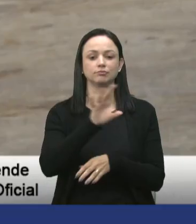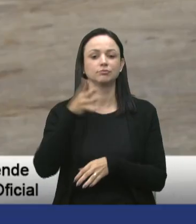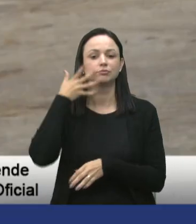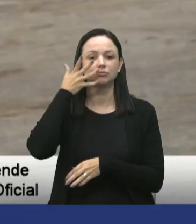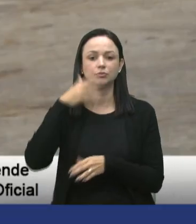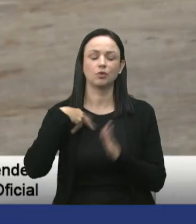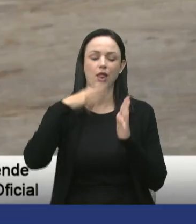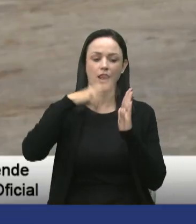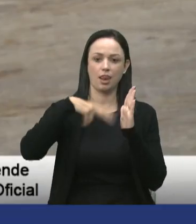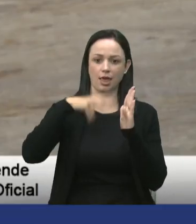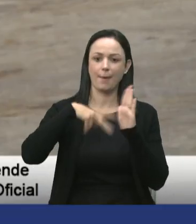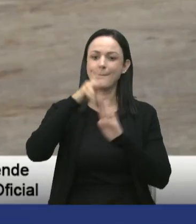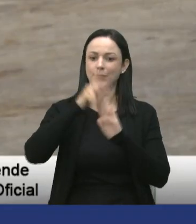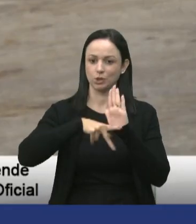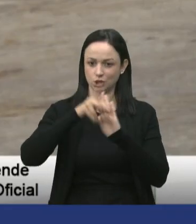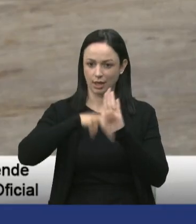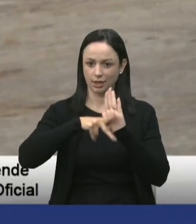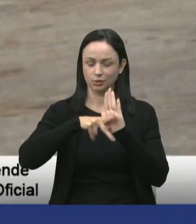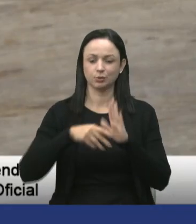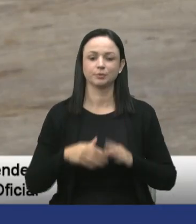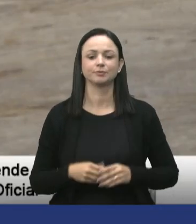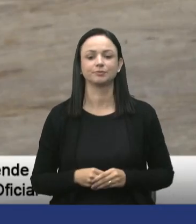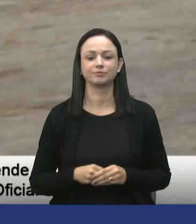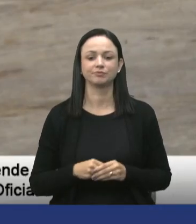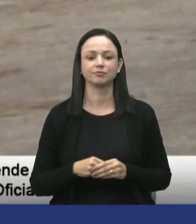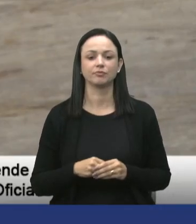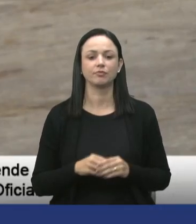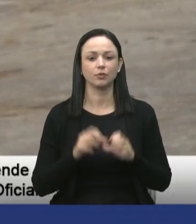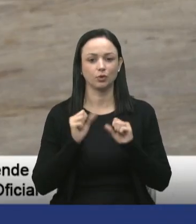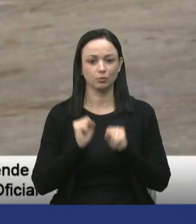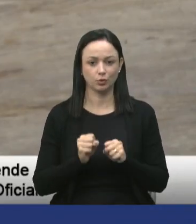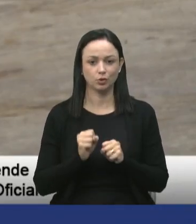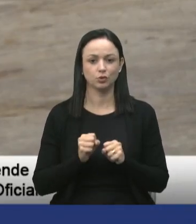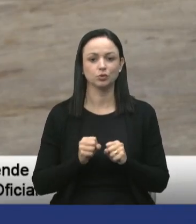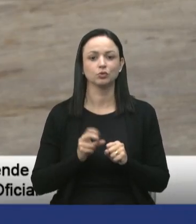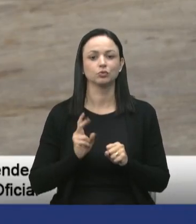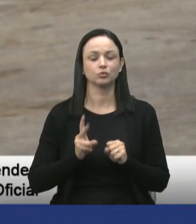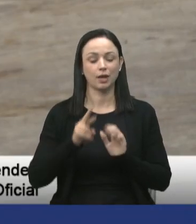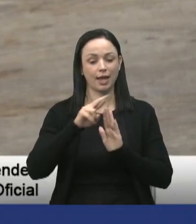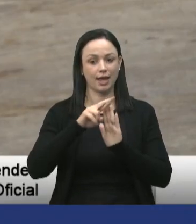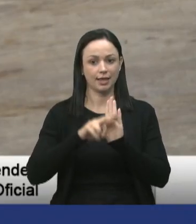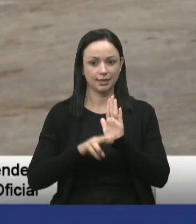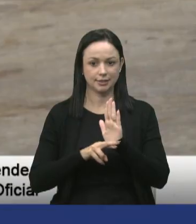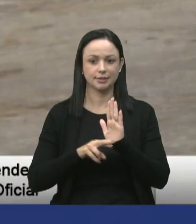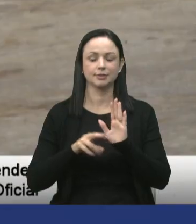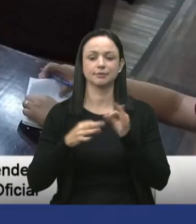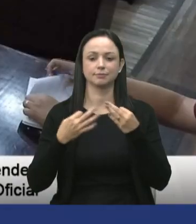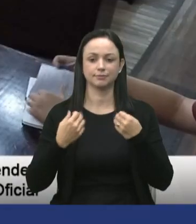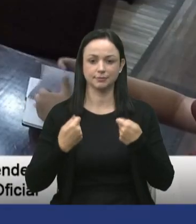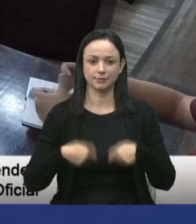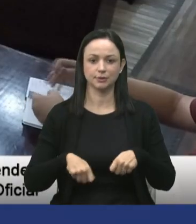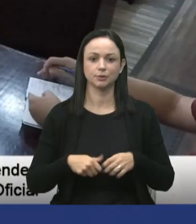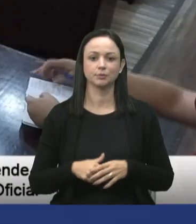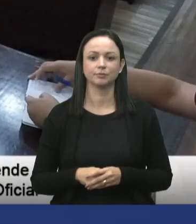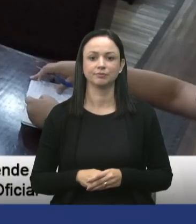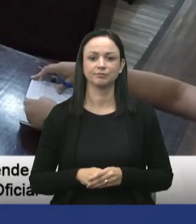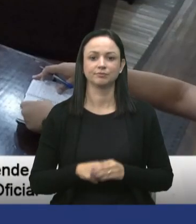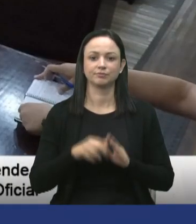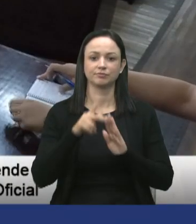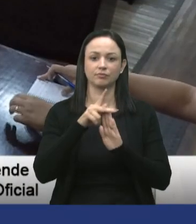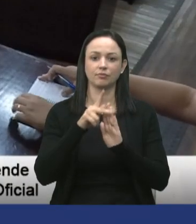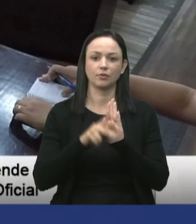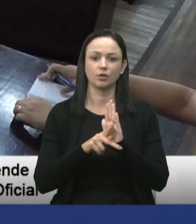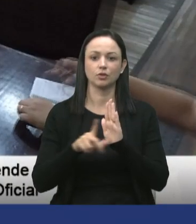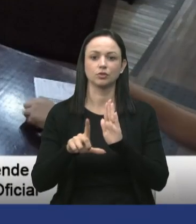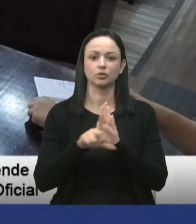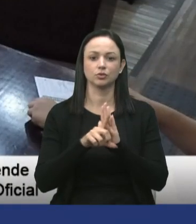fazer a leitura do projeto para a gente poder seguir o rito regimental. Então, o projeto de